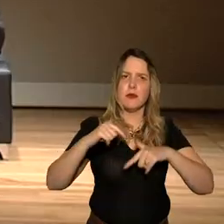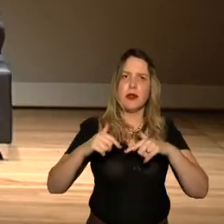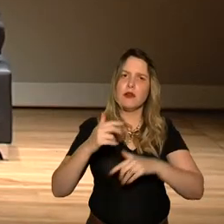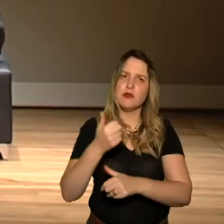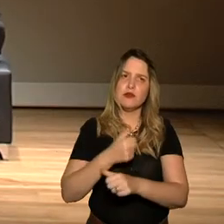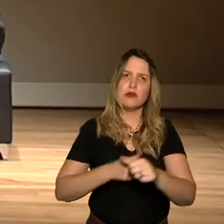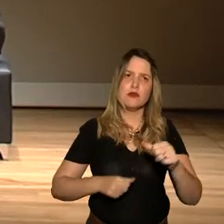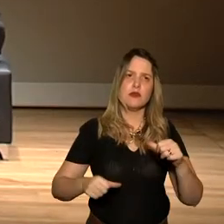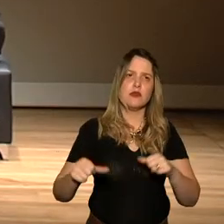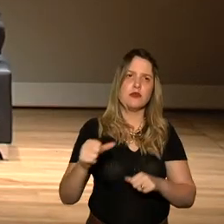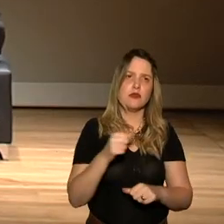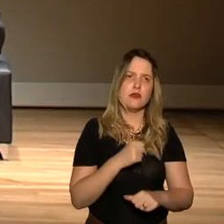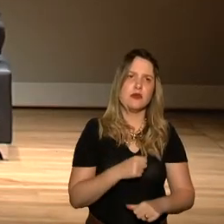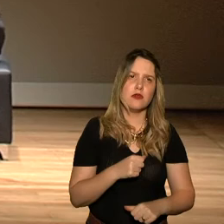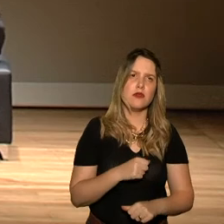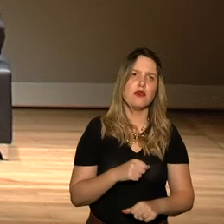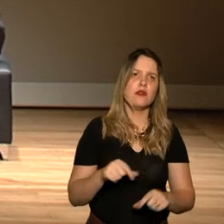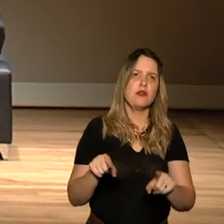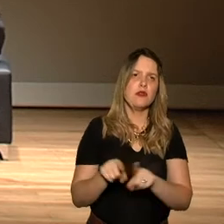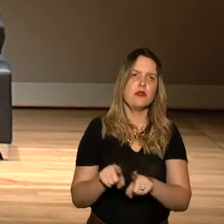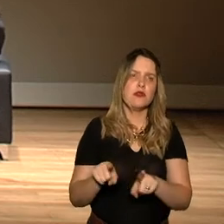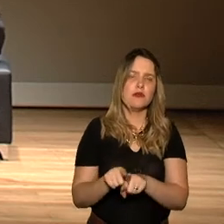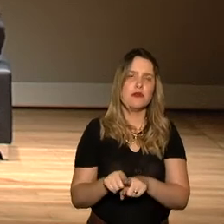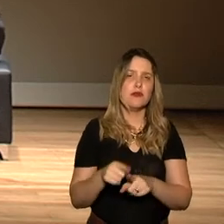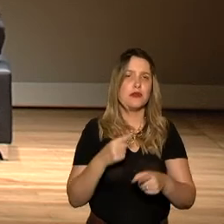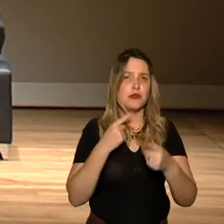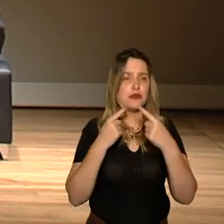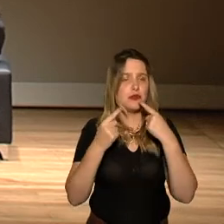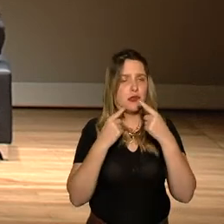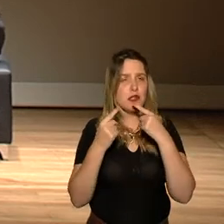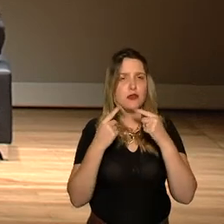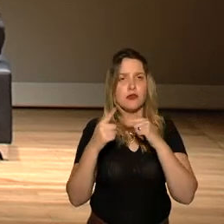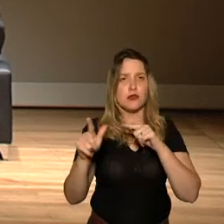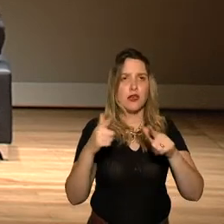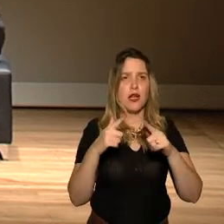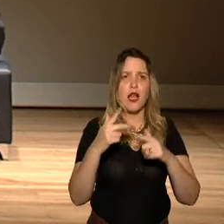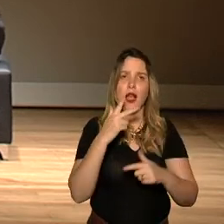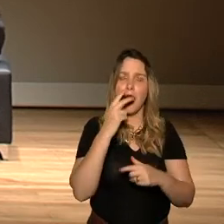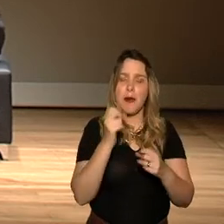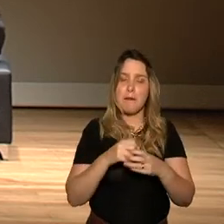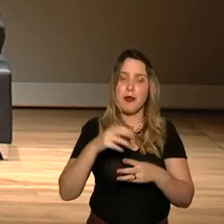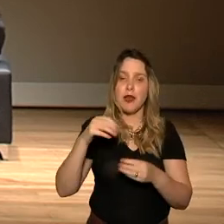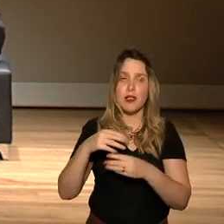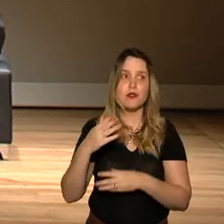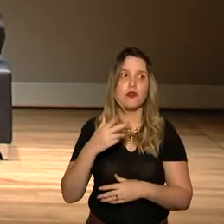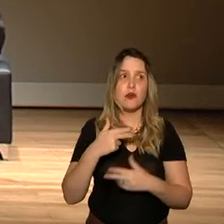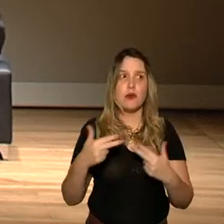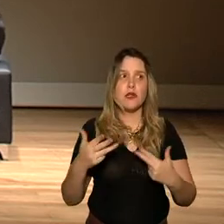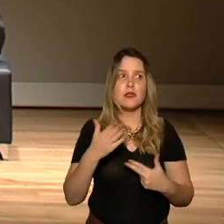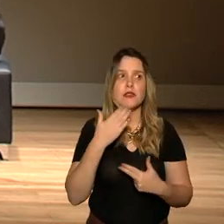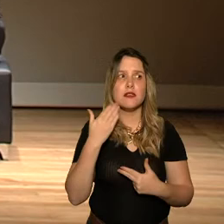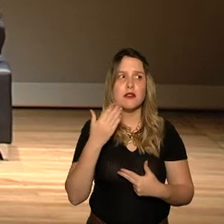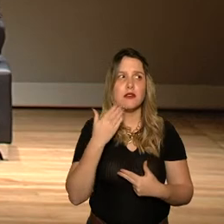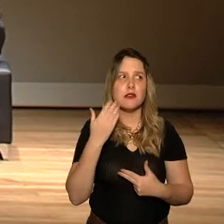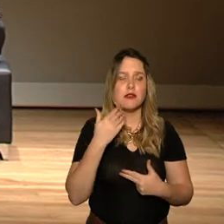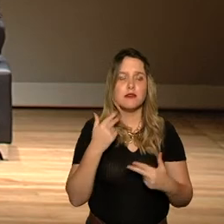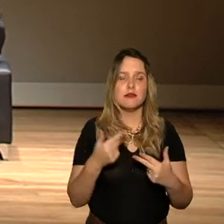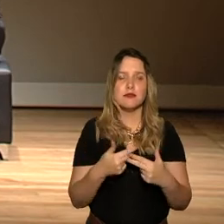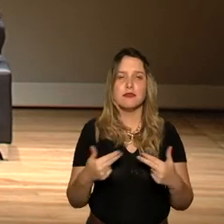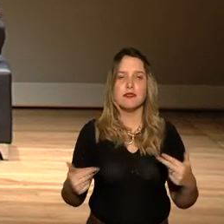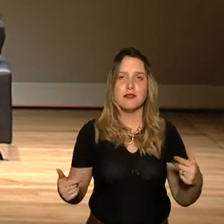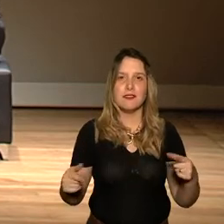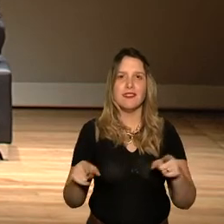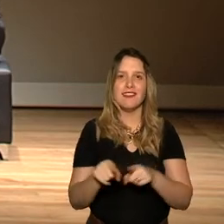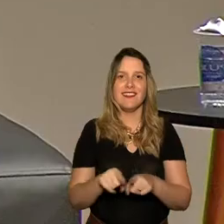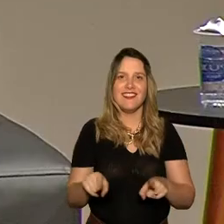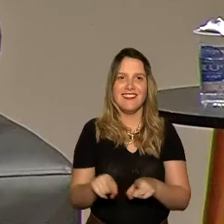e quando esse garoto no Diário do busão né aparece com essa fala mesmo que ele não tivesse sabendo